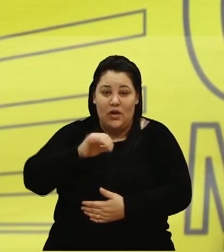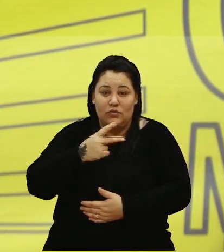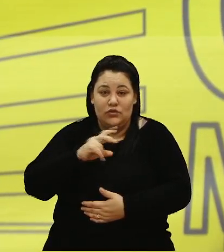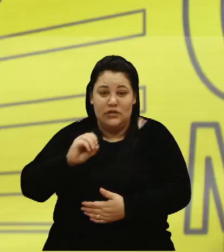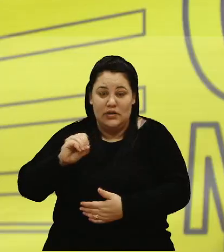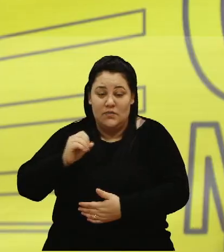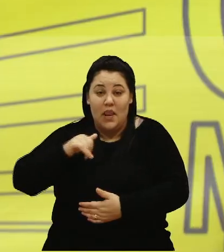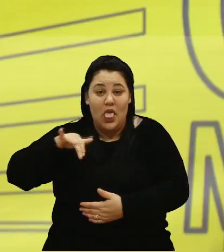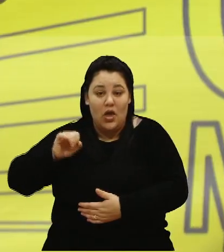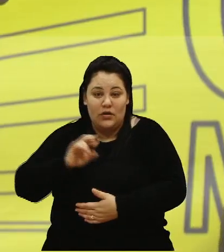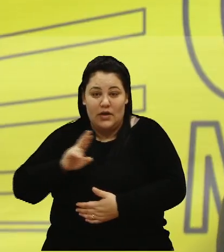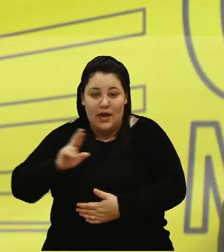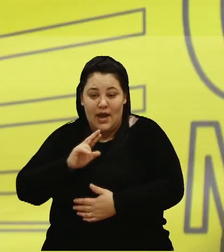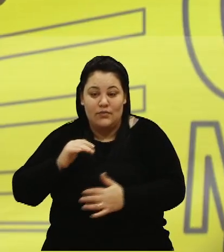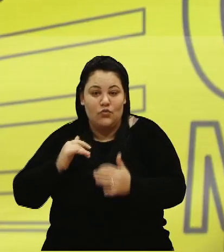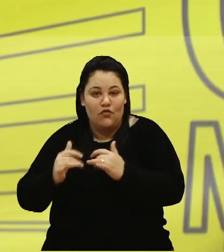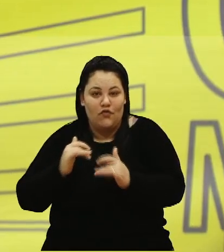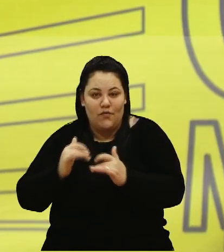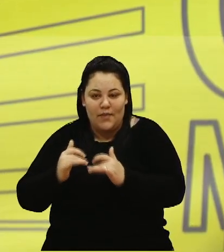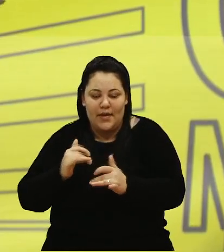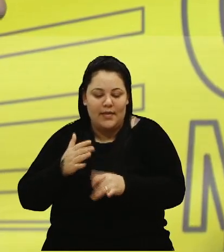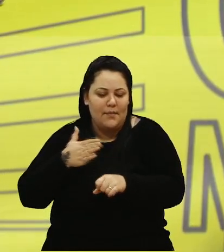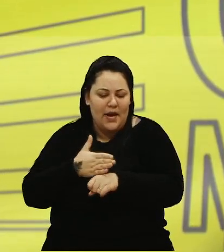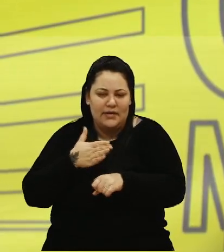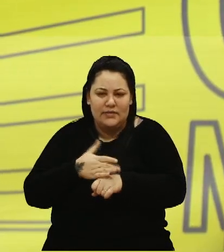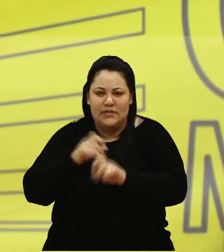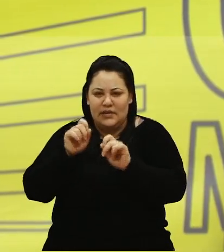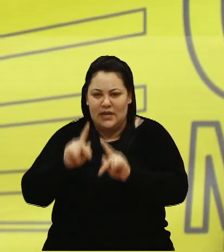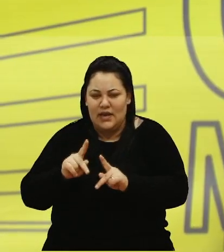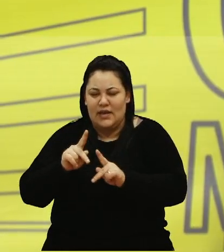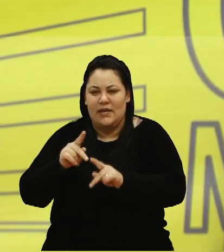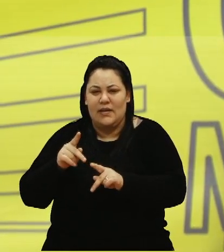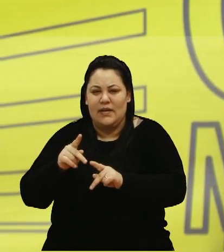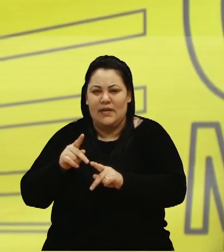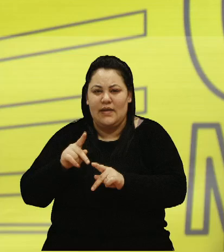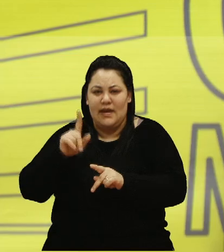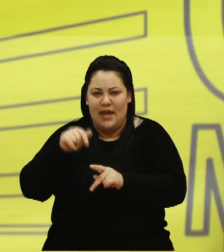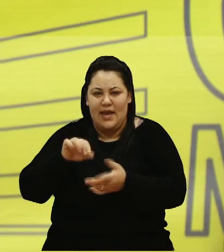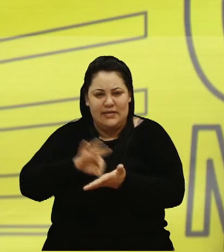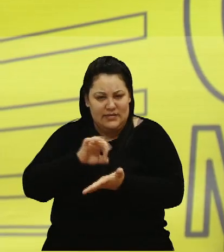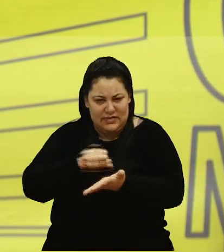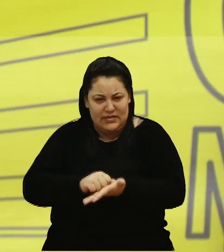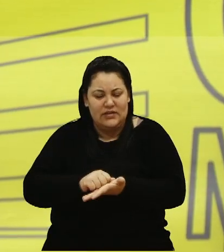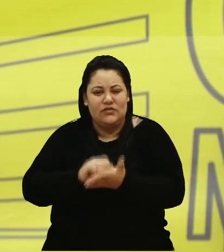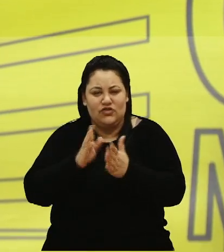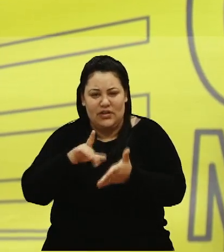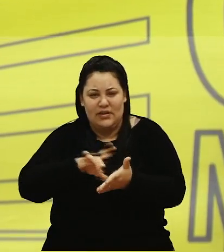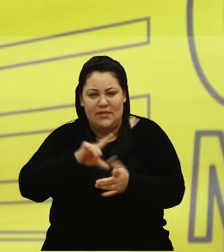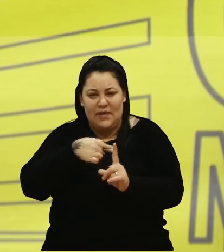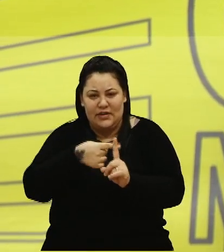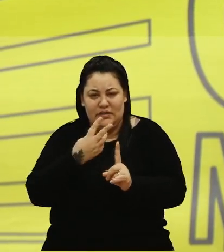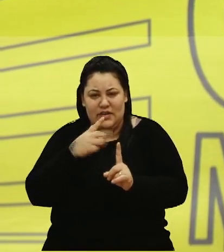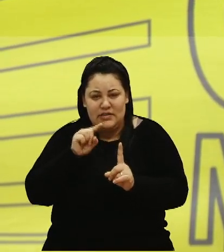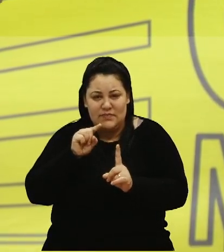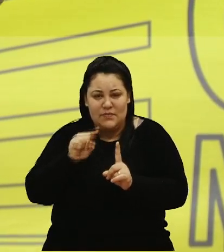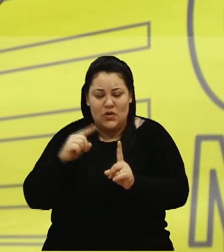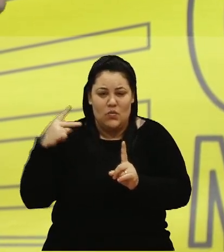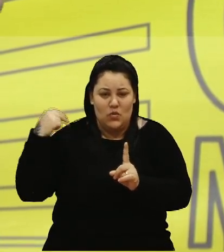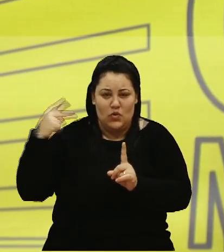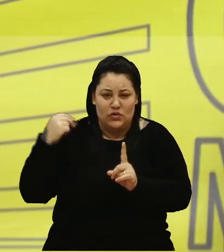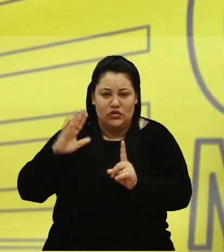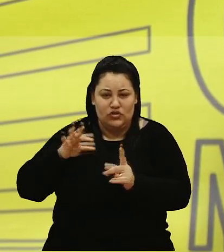Isso movimenta dentro de quem é filiado dentro da Federação Gaúcha de Automobilismo, que tem mais de 3 mil pilotos